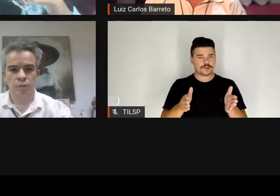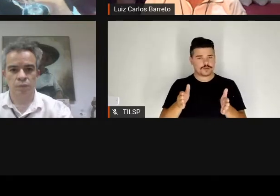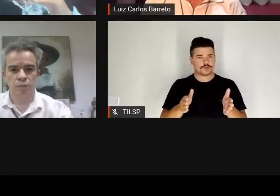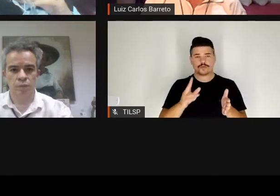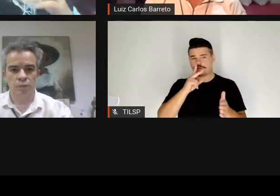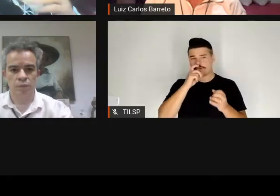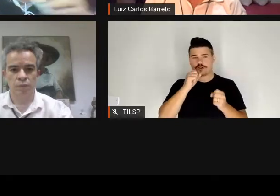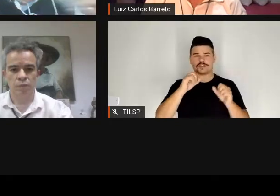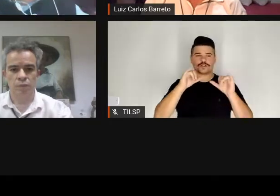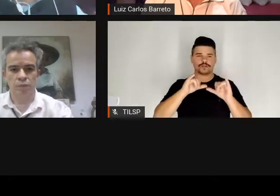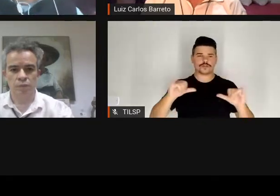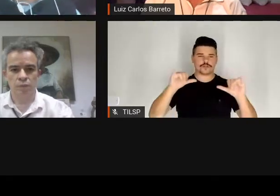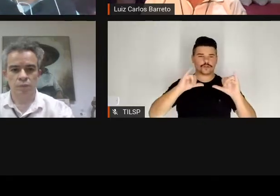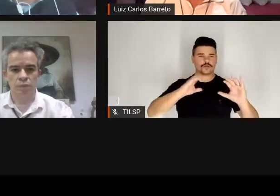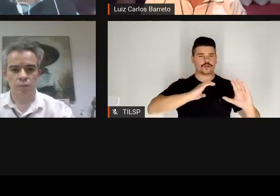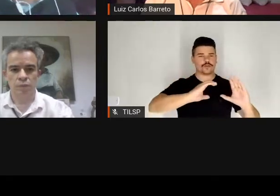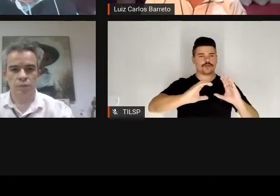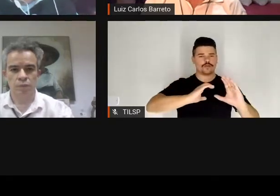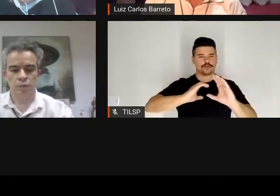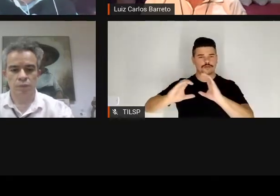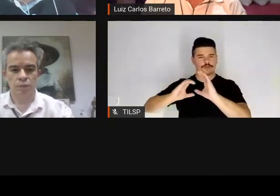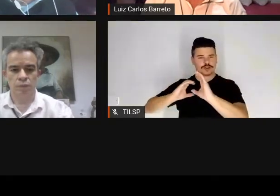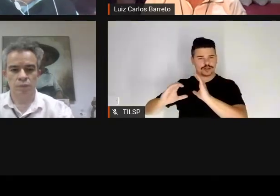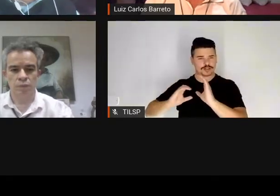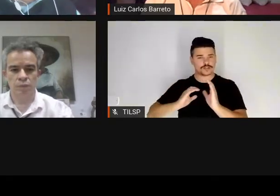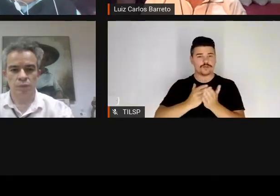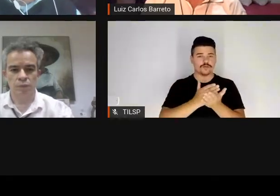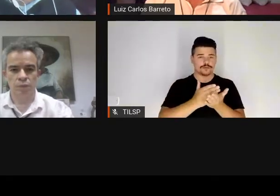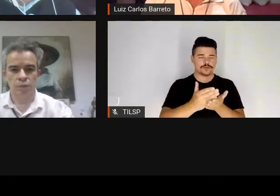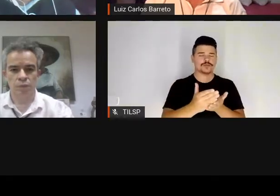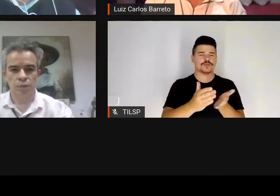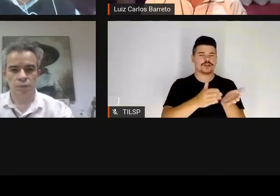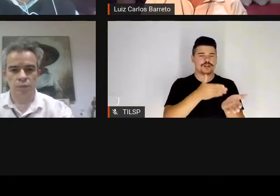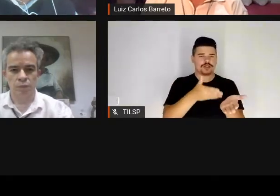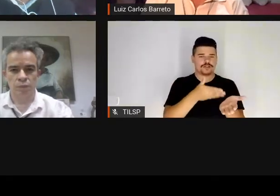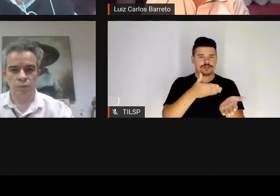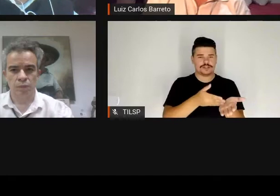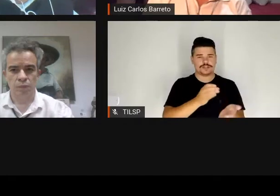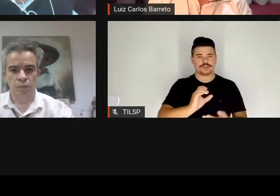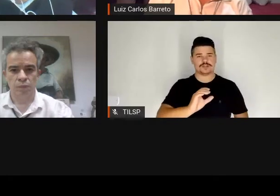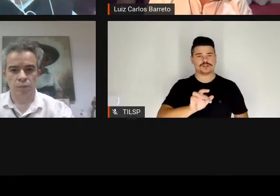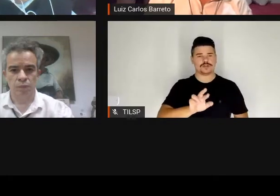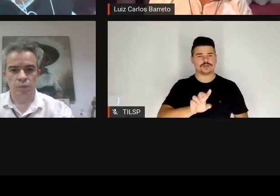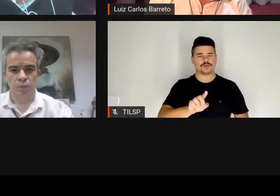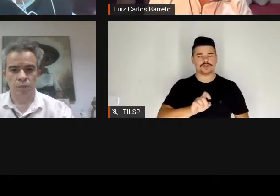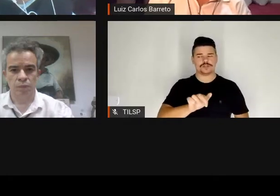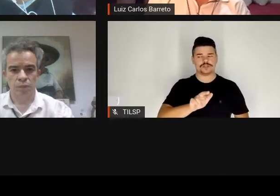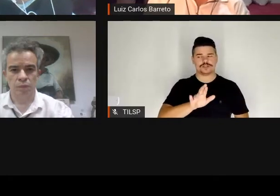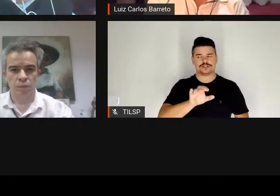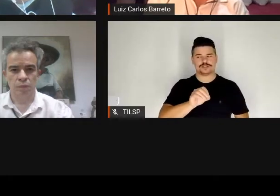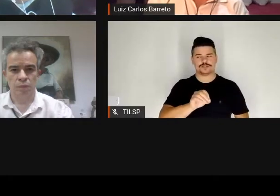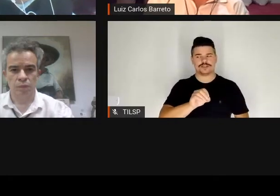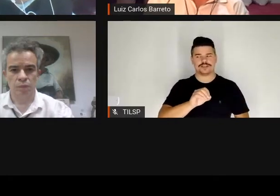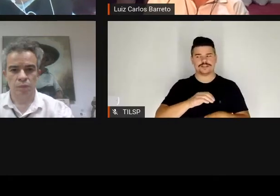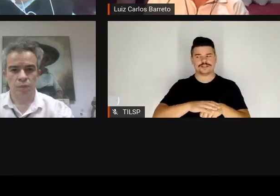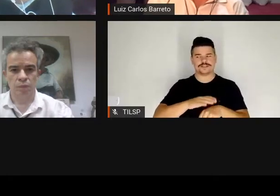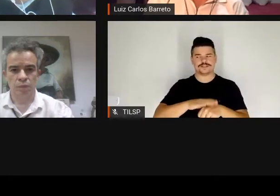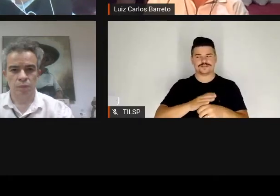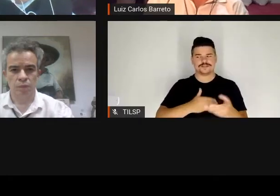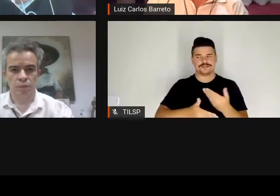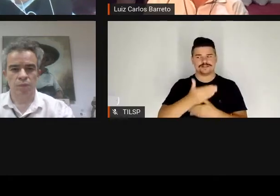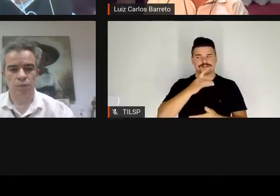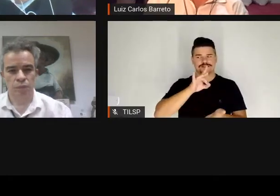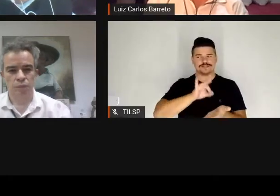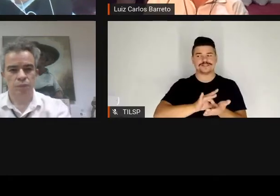de comunicação que foi a Revista Cruzeiro naquele momento, né? E que abrigou, de fato, o melhor do